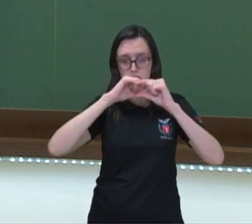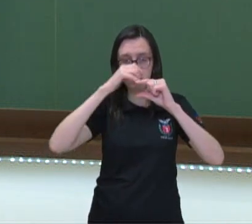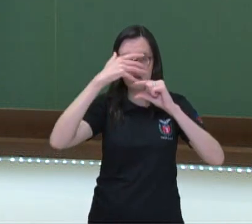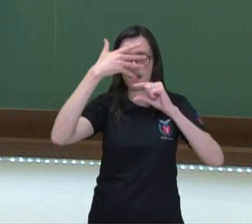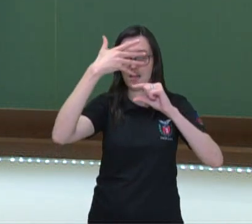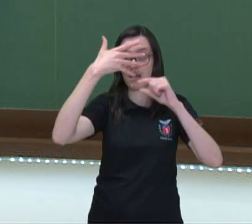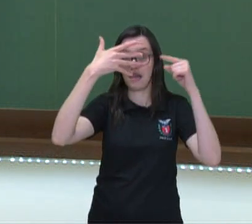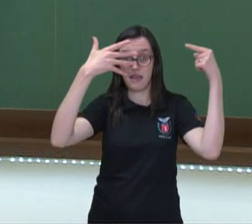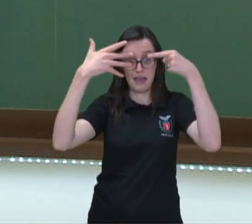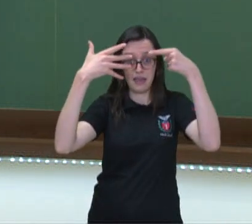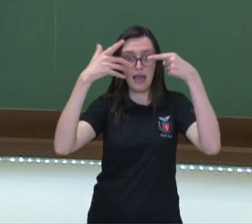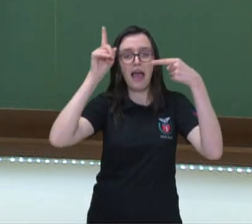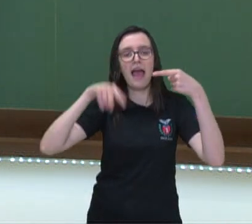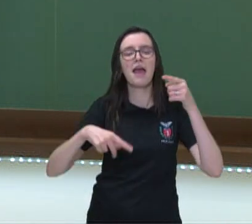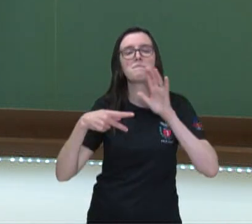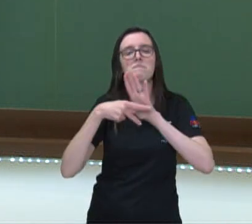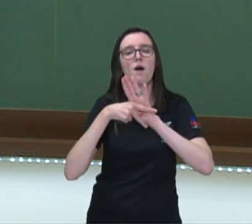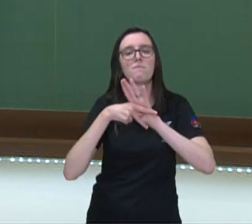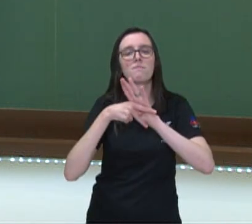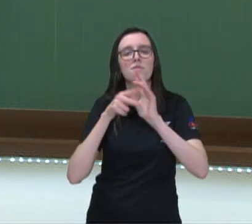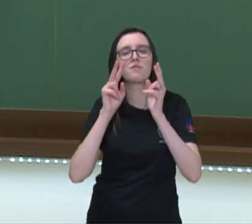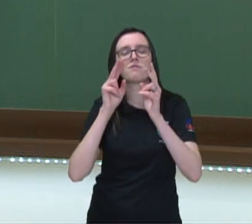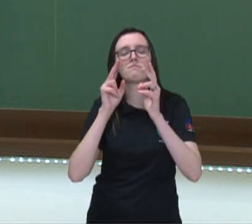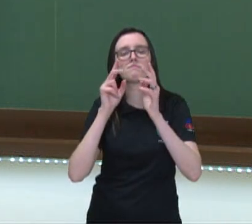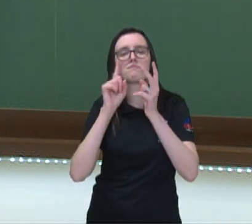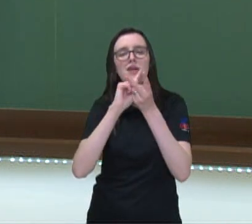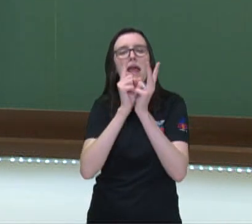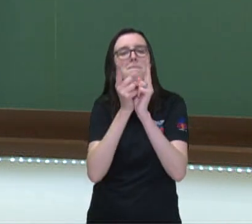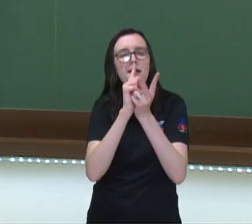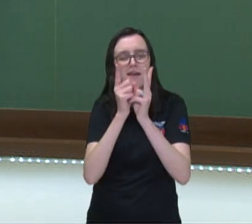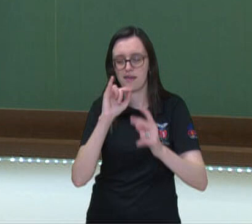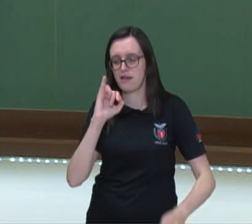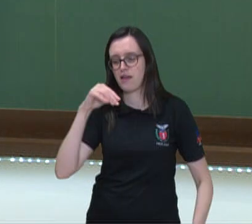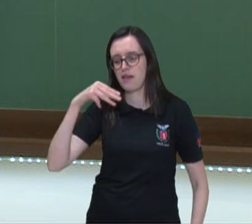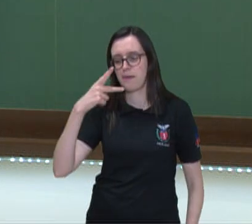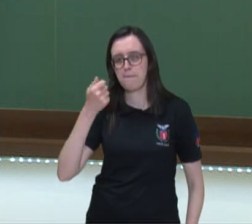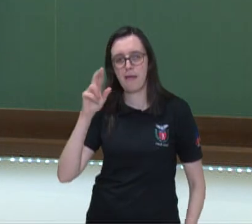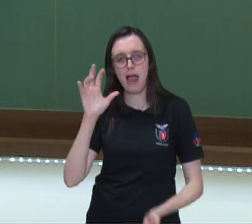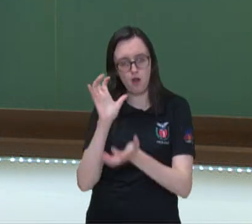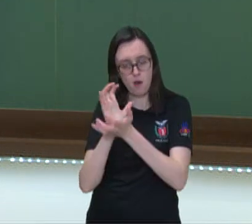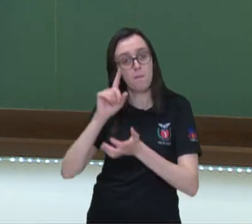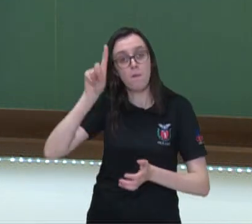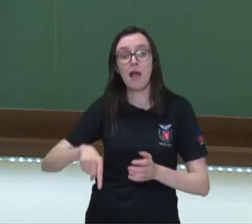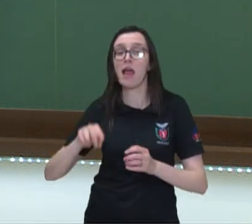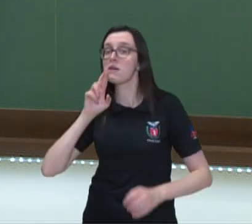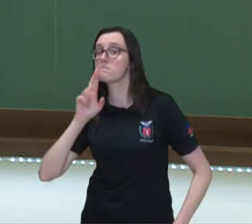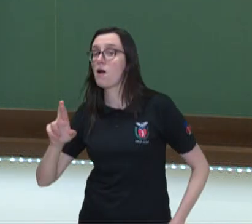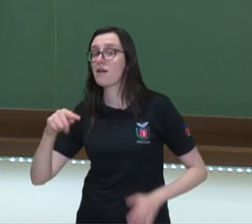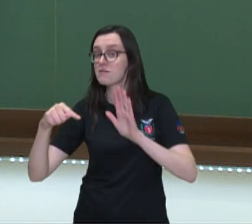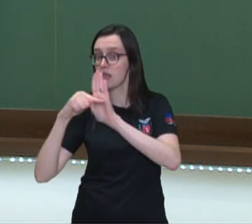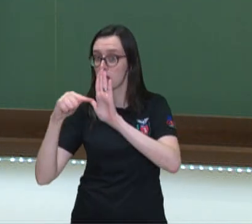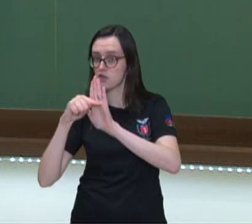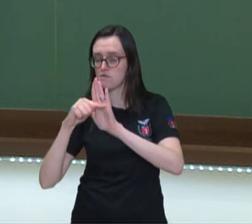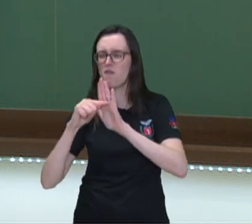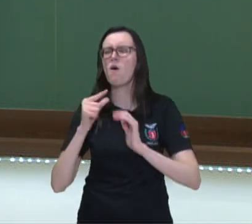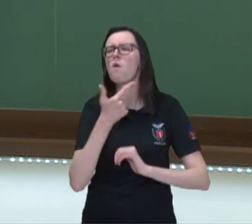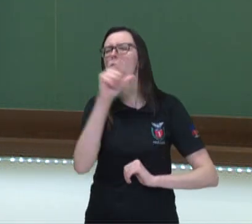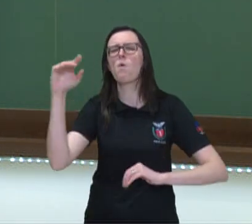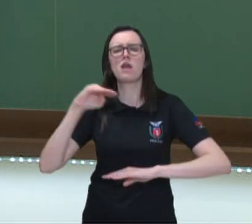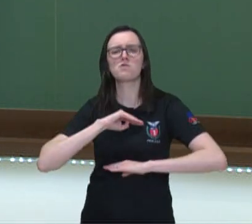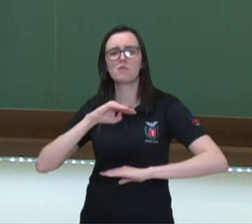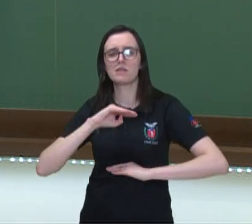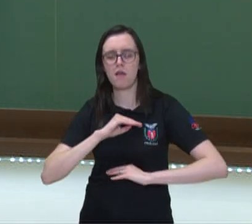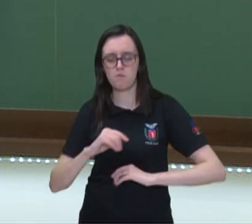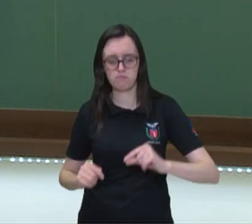ímpar, a base sendo negativa, a potência vai ser negativa também. Nos outros casos,